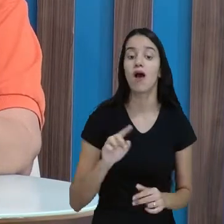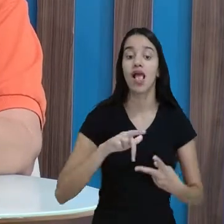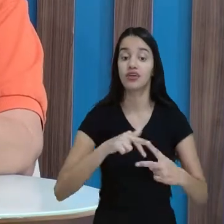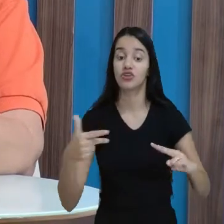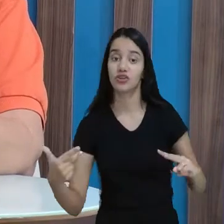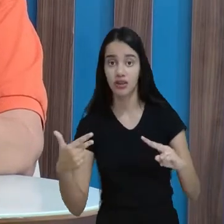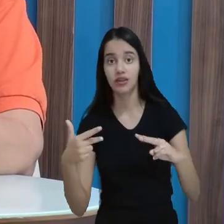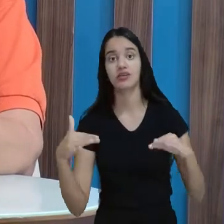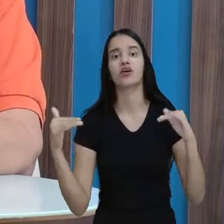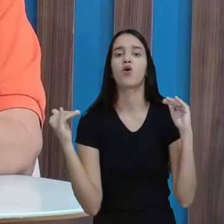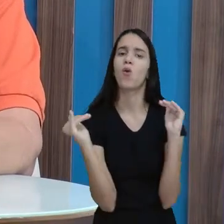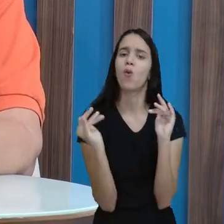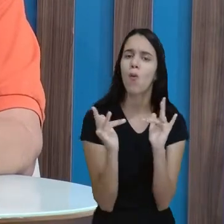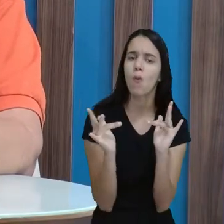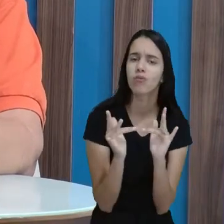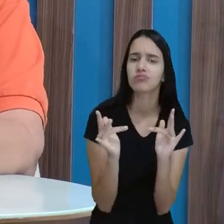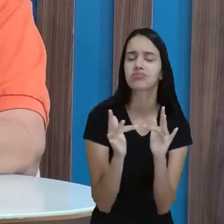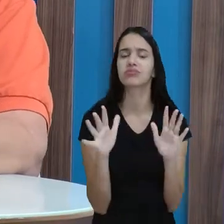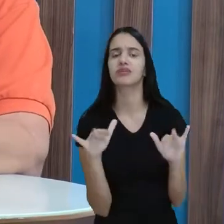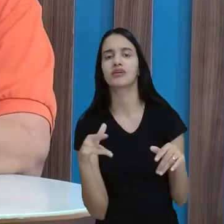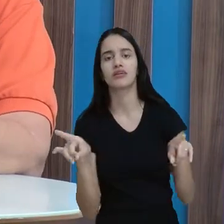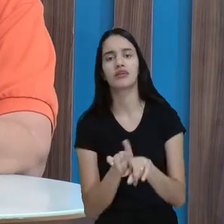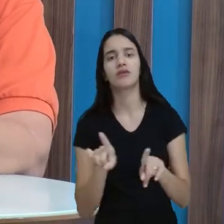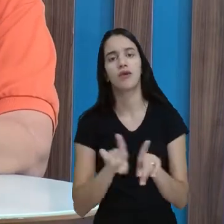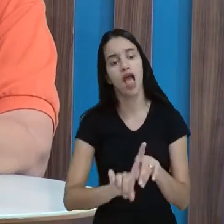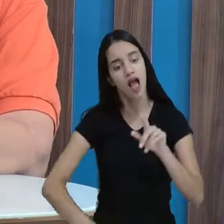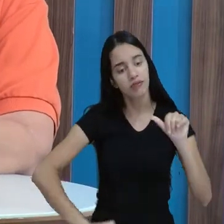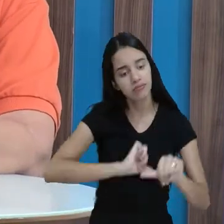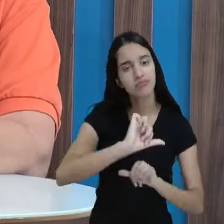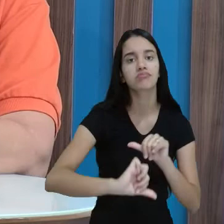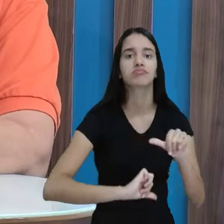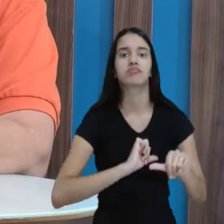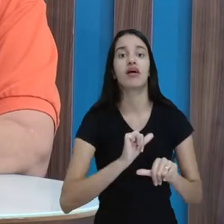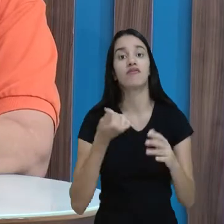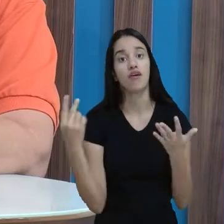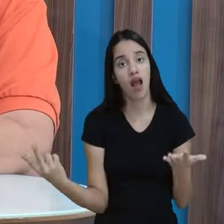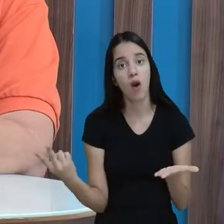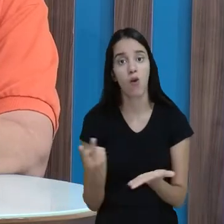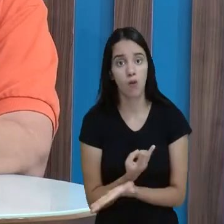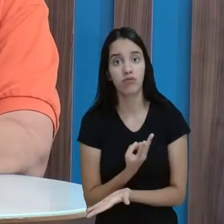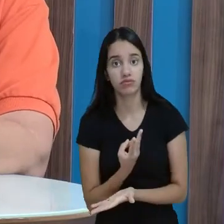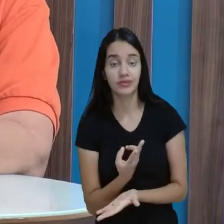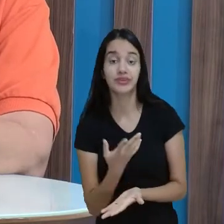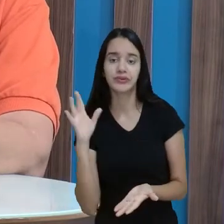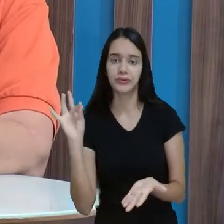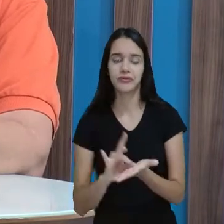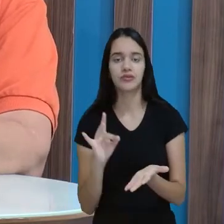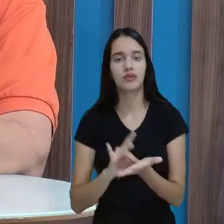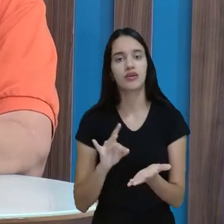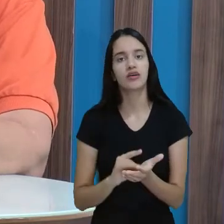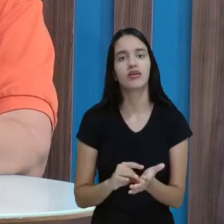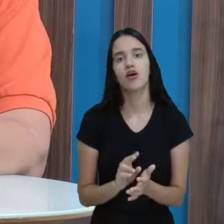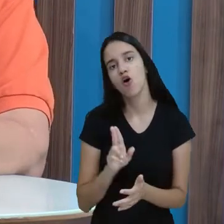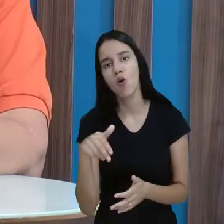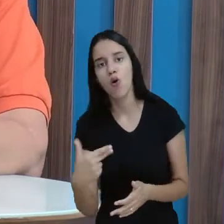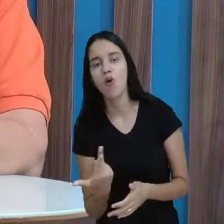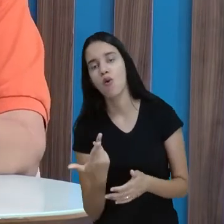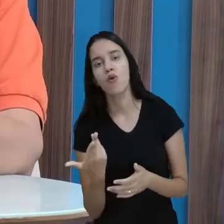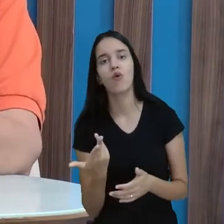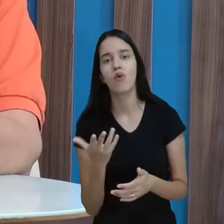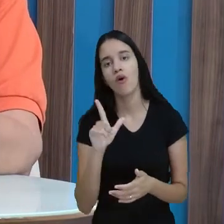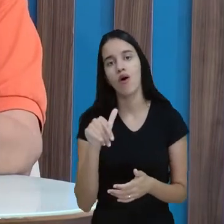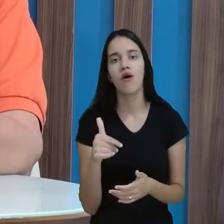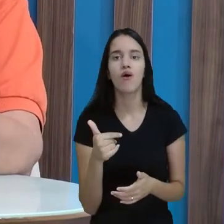as combinações, são as transformações que vão acontecendo diante de um fato ou diante de uma ocorrência